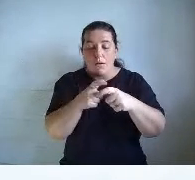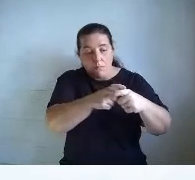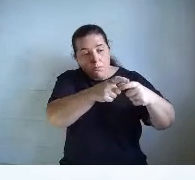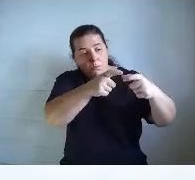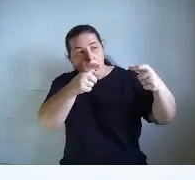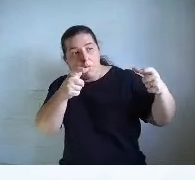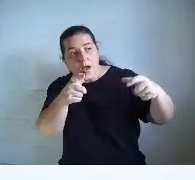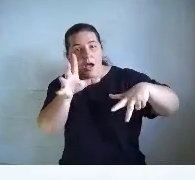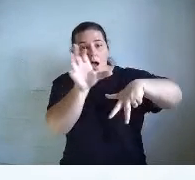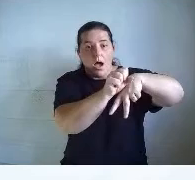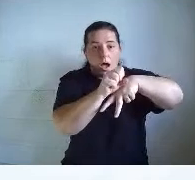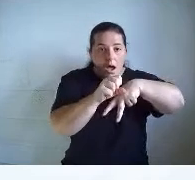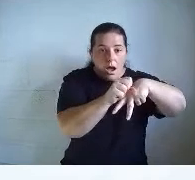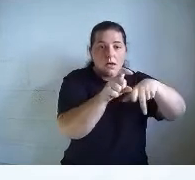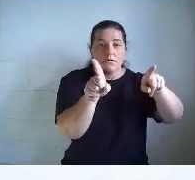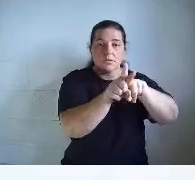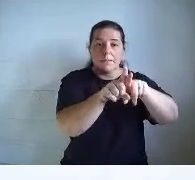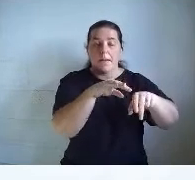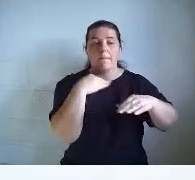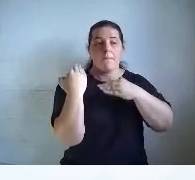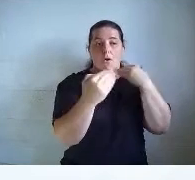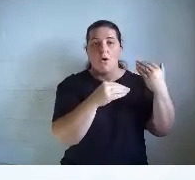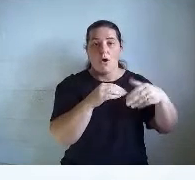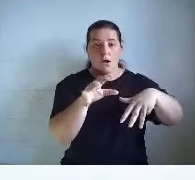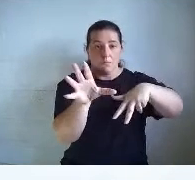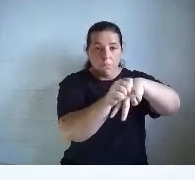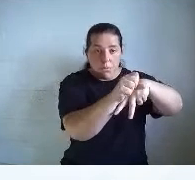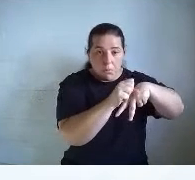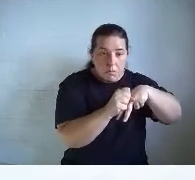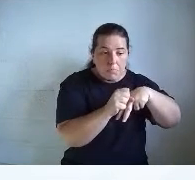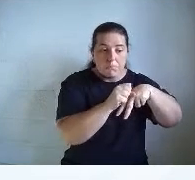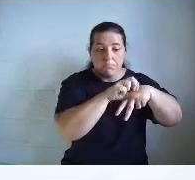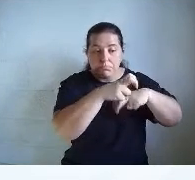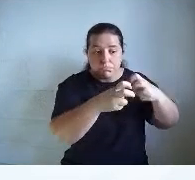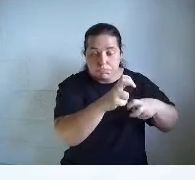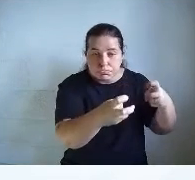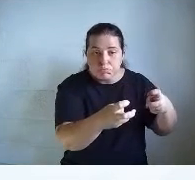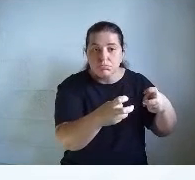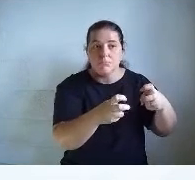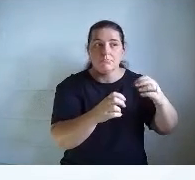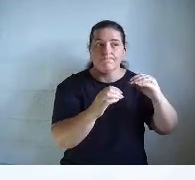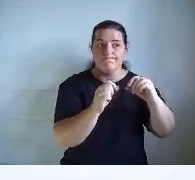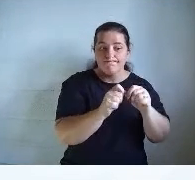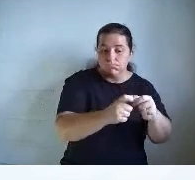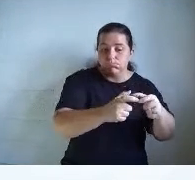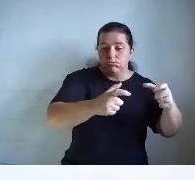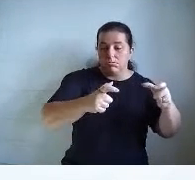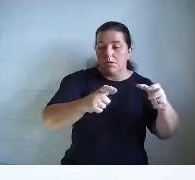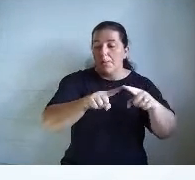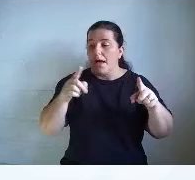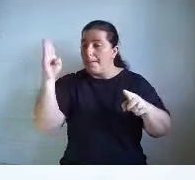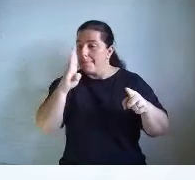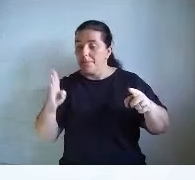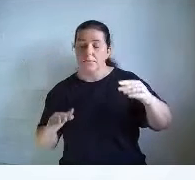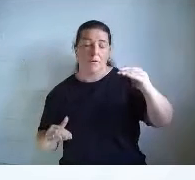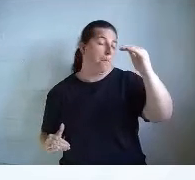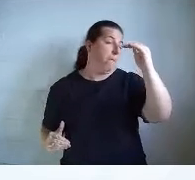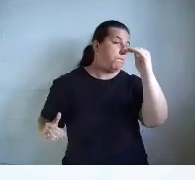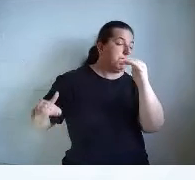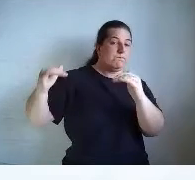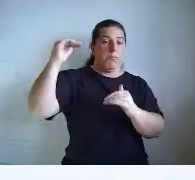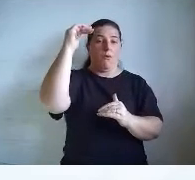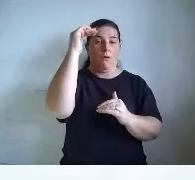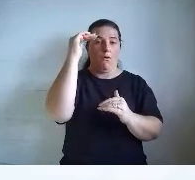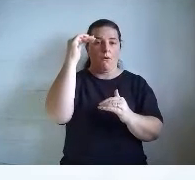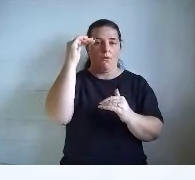ultrapassou os Estados Unidos nessa semana no que diz respeito ao número de casos. E quando a gente fala de número de casos, a